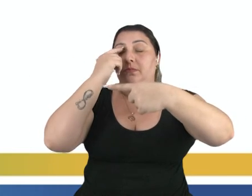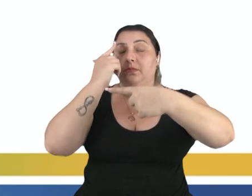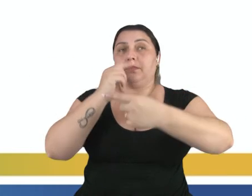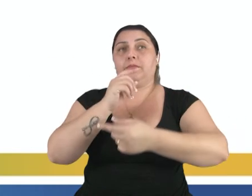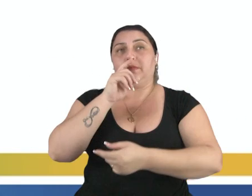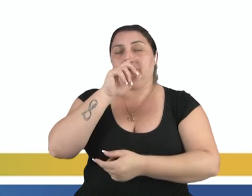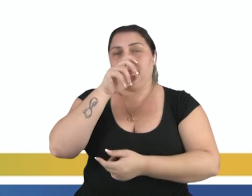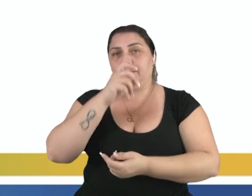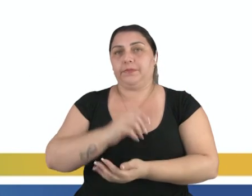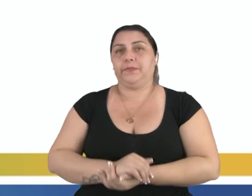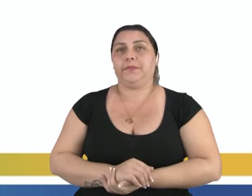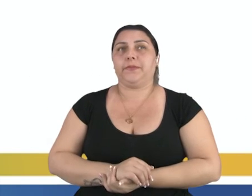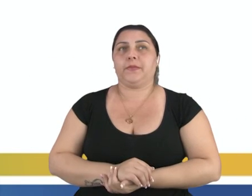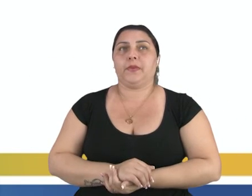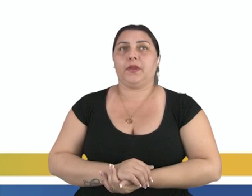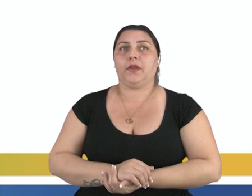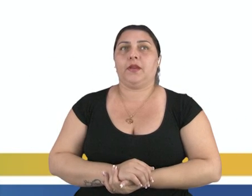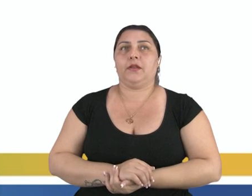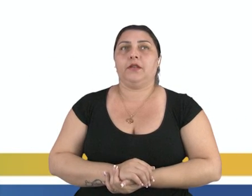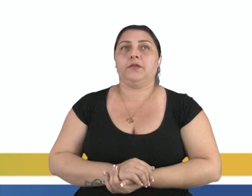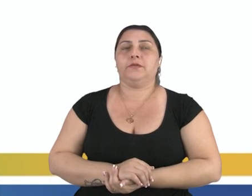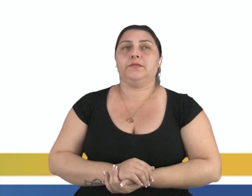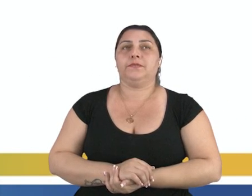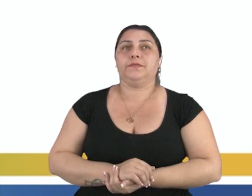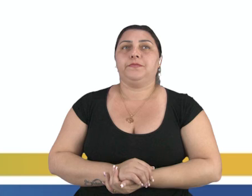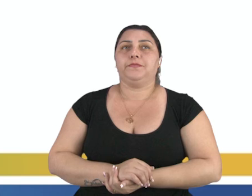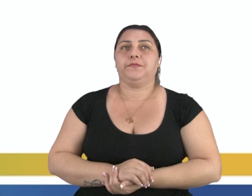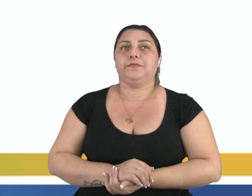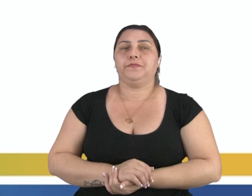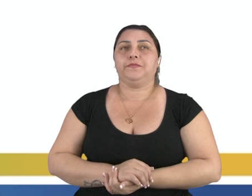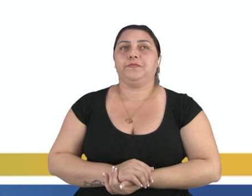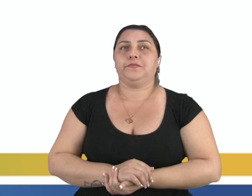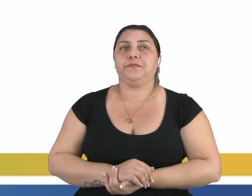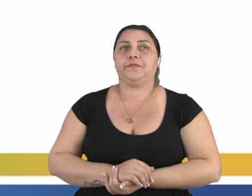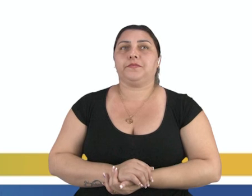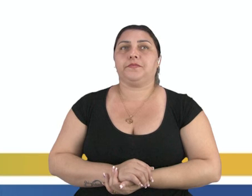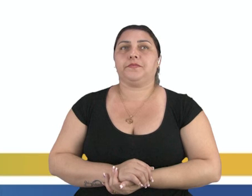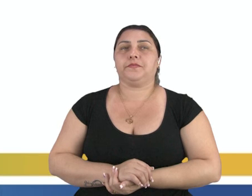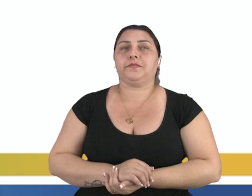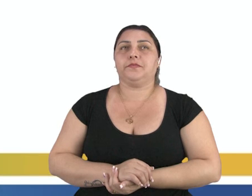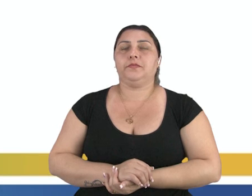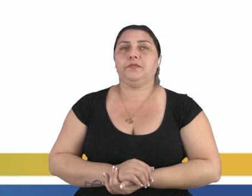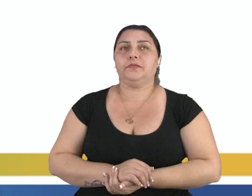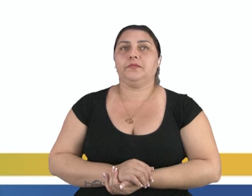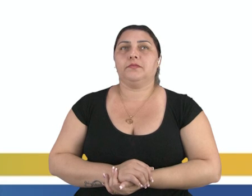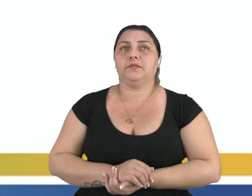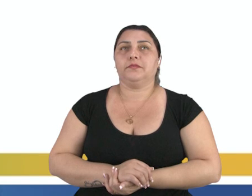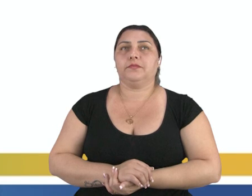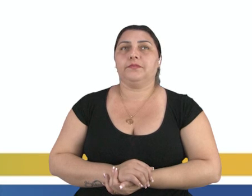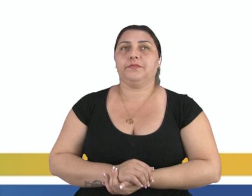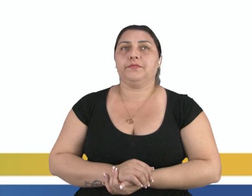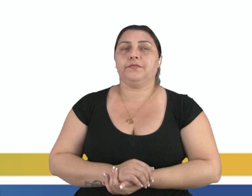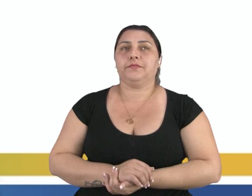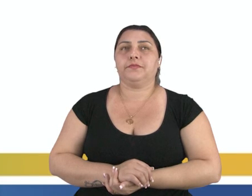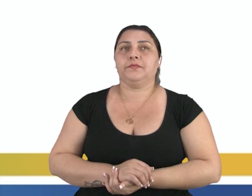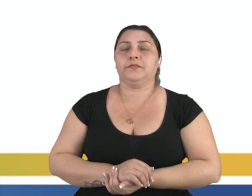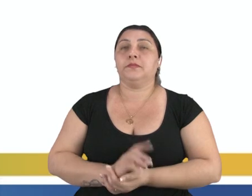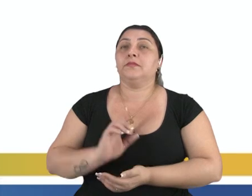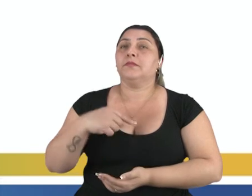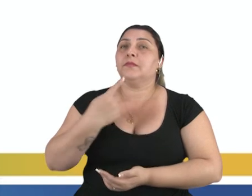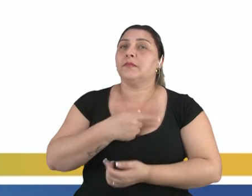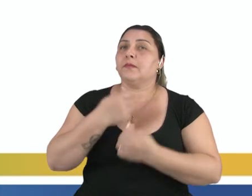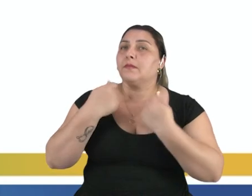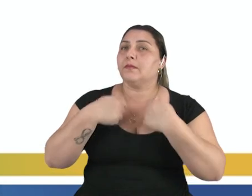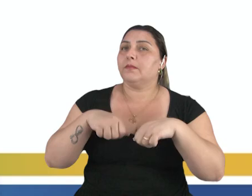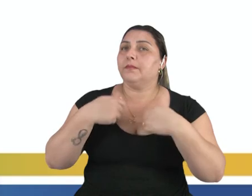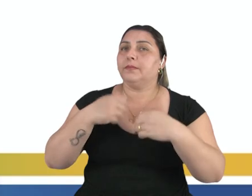de x menos 6. Então, nós devemos aí identificar os coeficientes A e